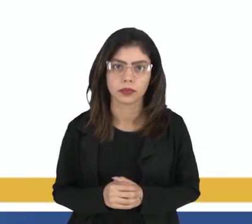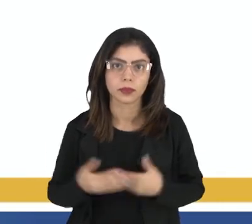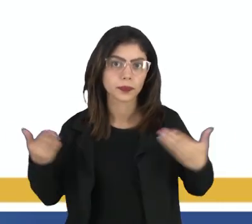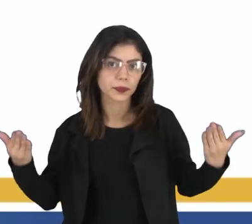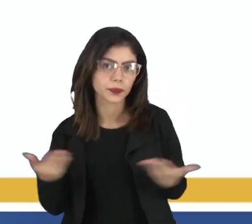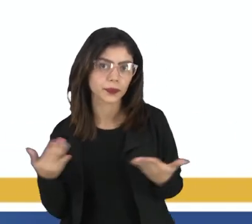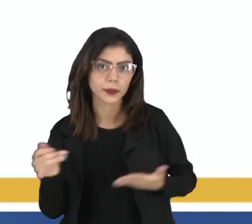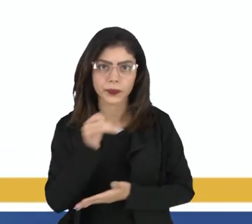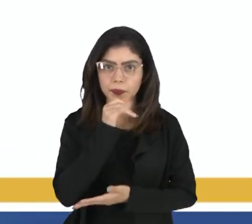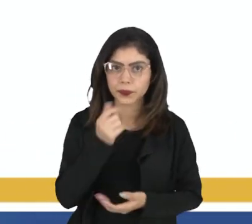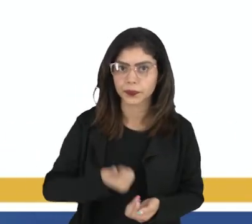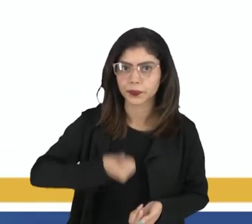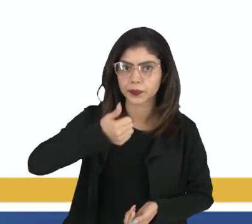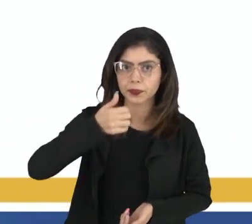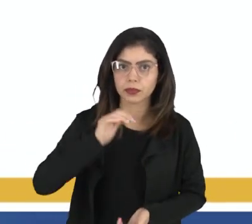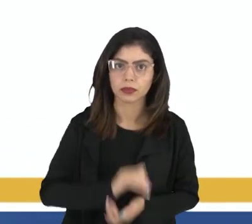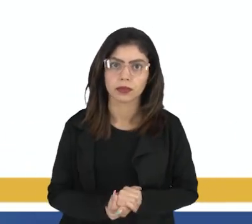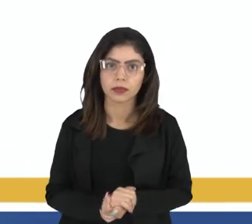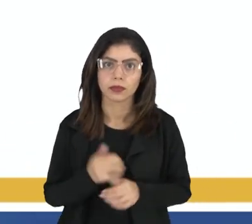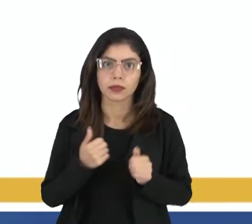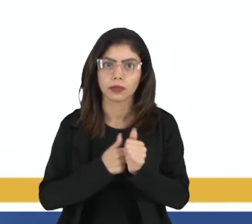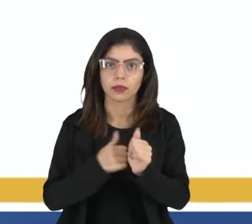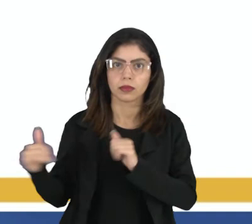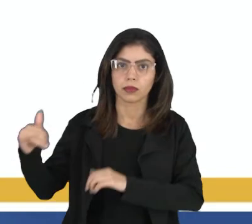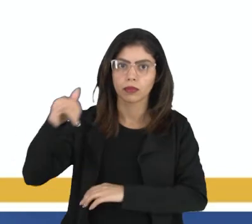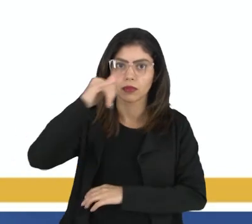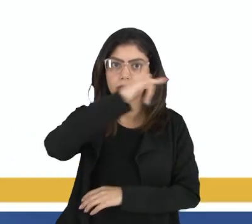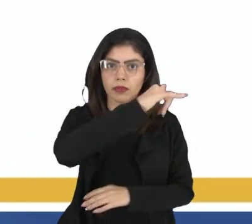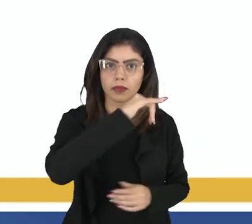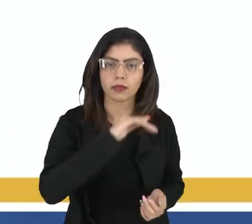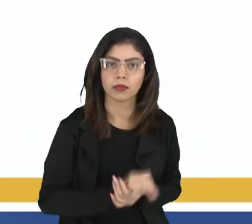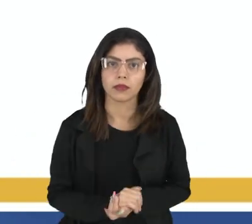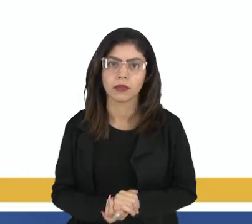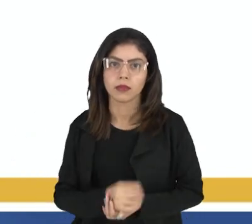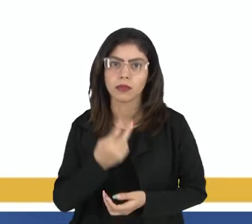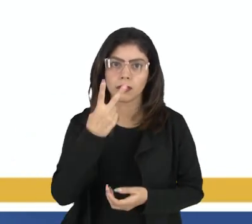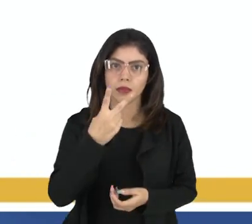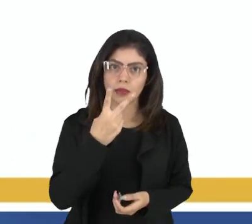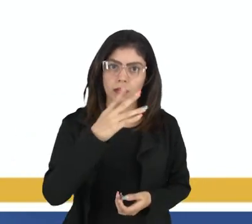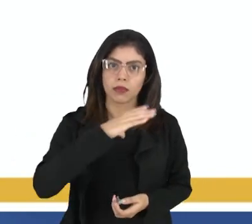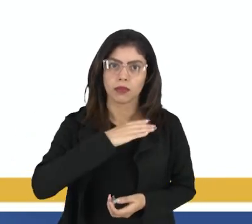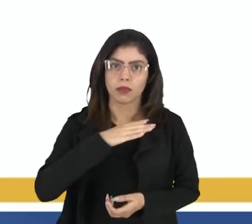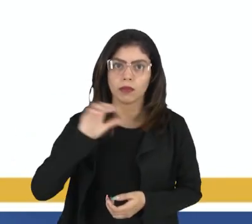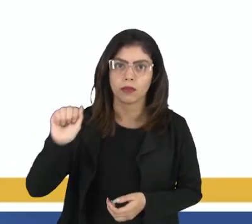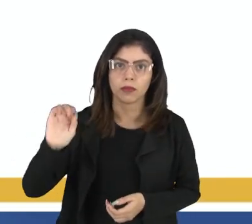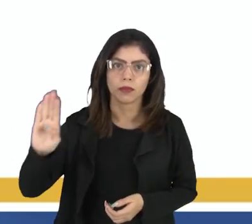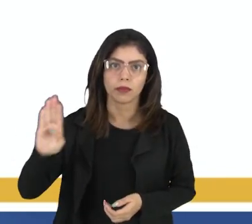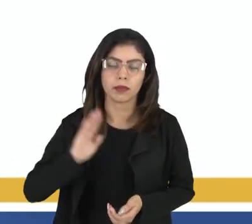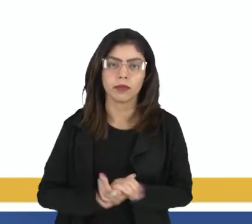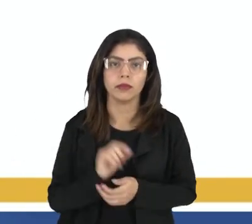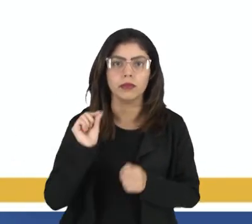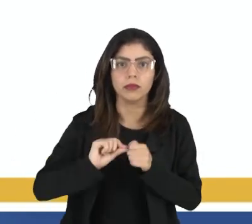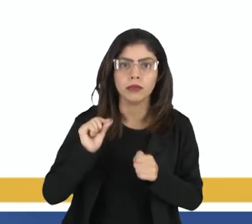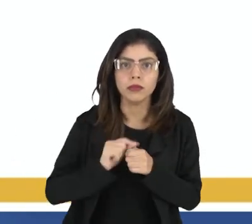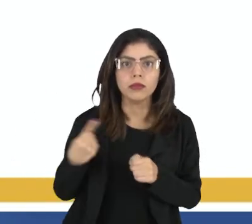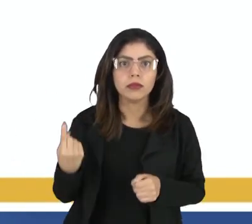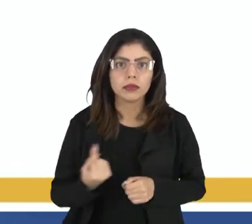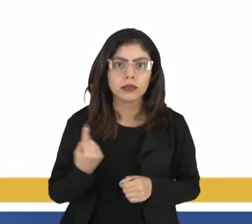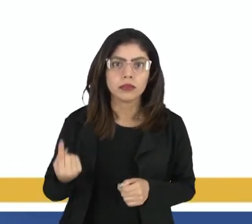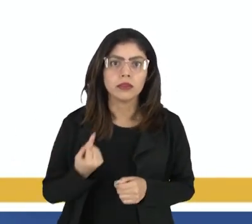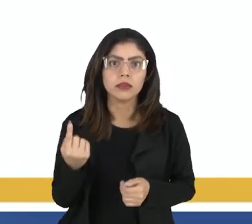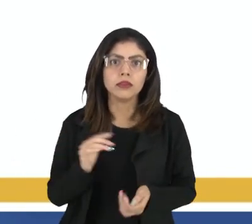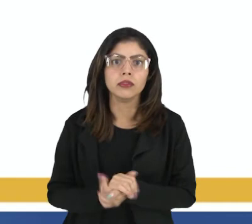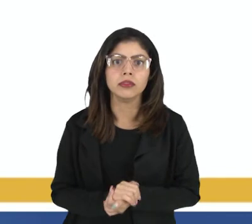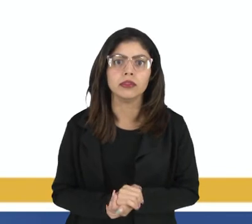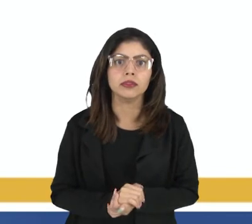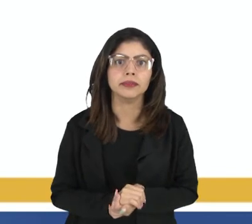Agora vamos ao exemplo 1. O transporte aéreo de pessoas entre duas cidades A e B é feito por uma única